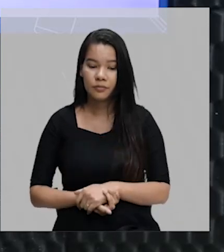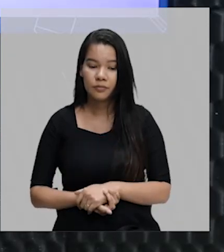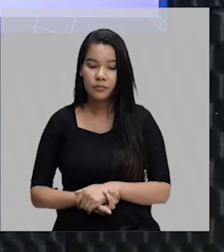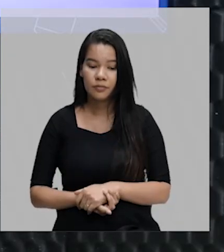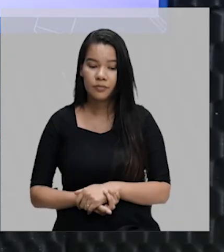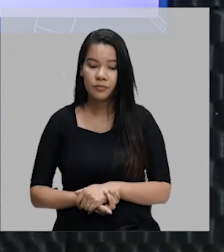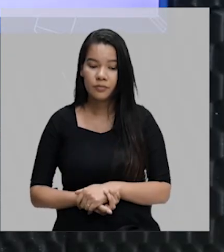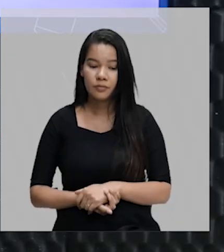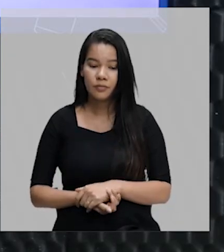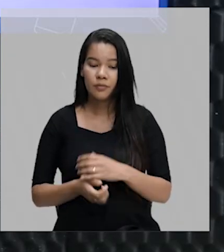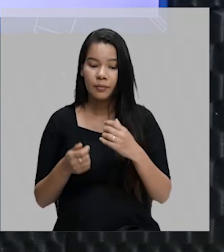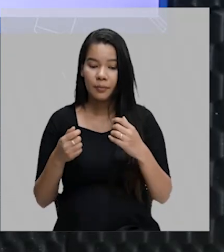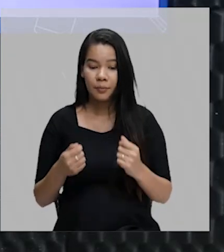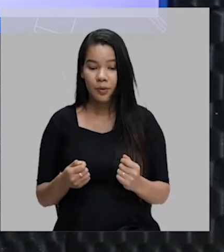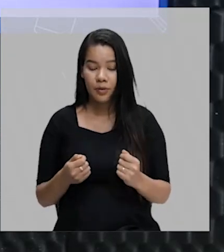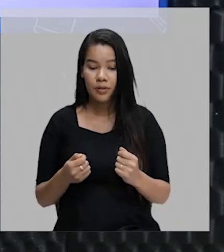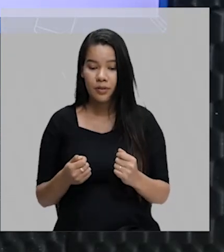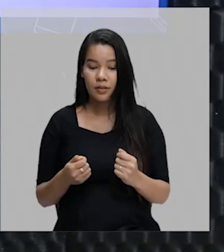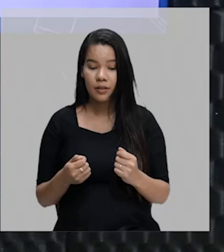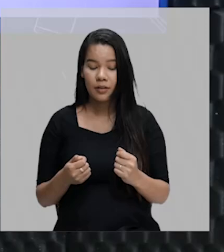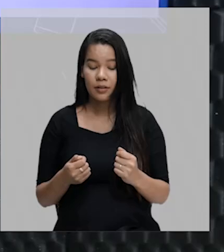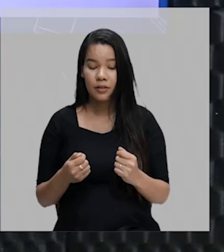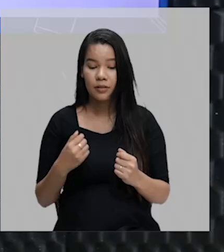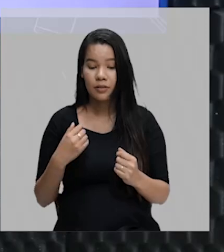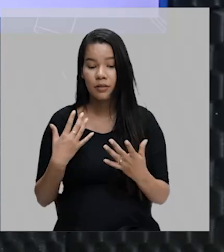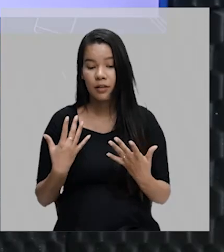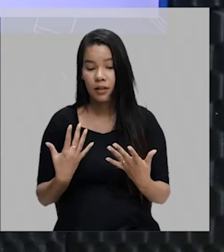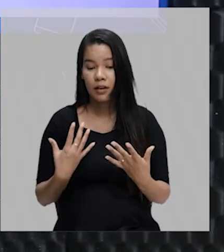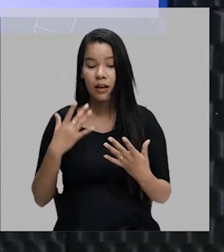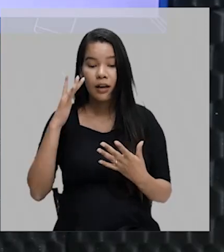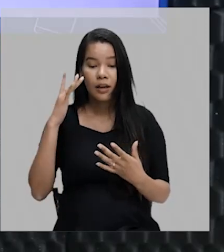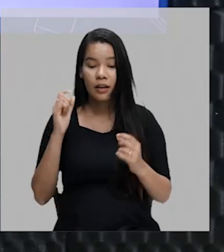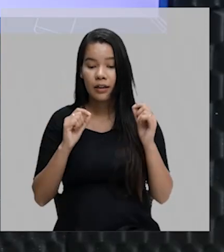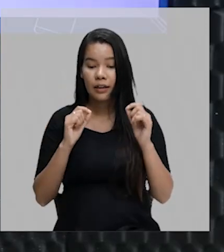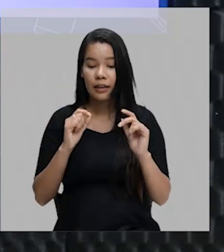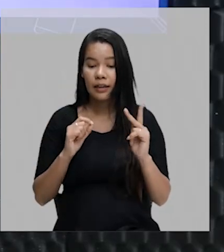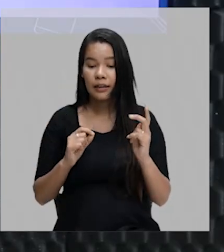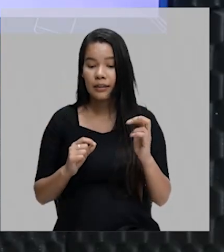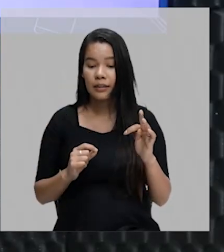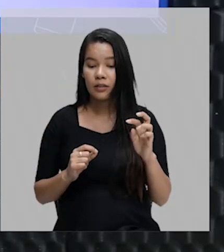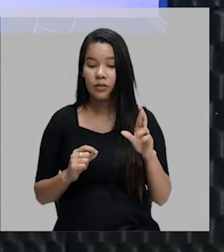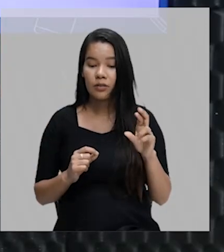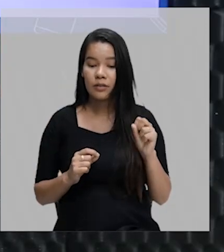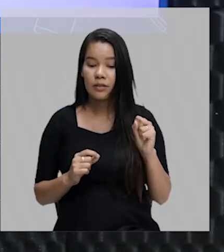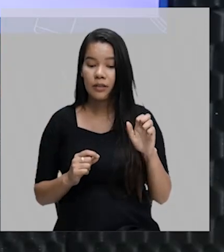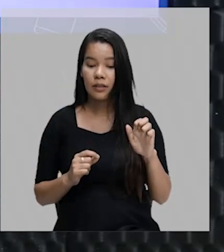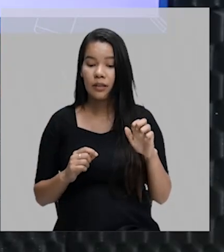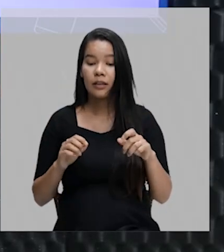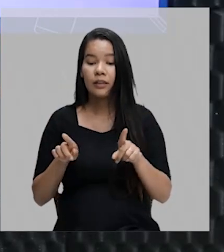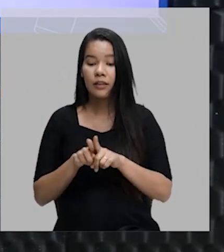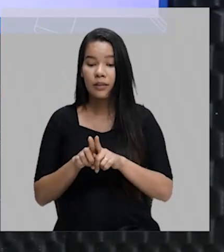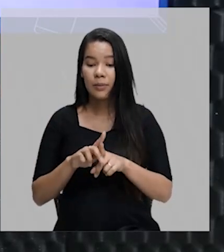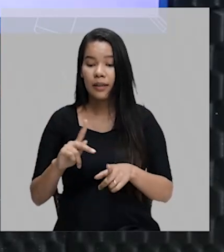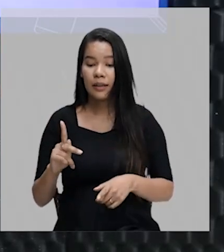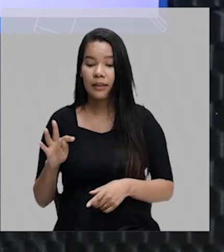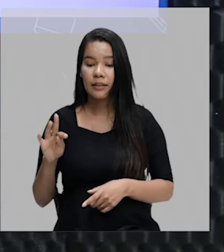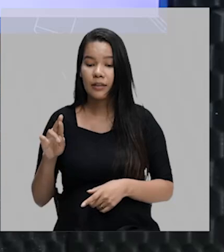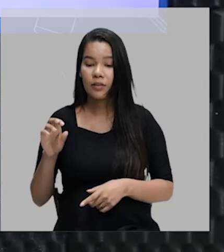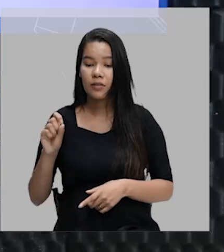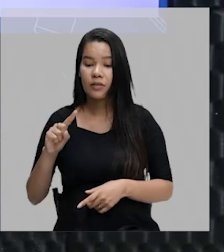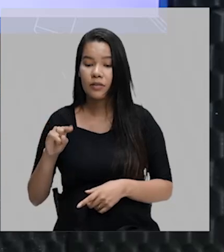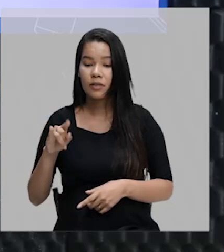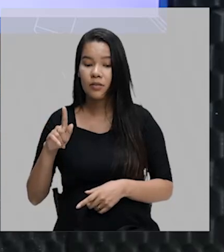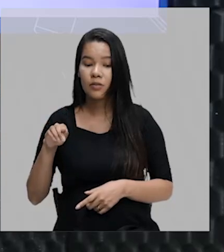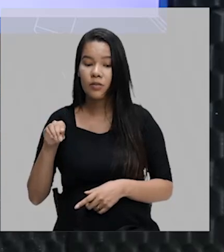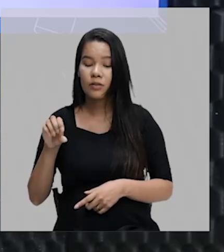considerar que a heterose e a heterozigose são sinônimos? Não. Heterose é o quê?